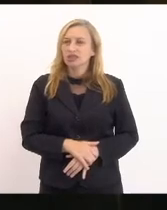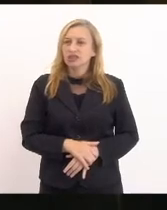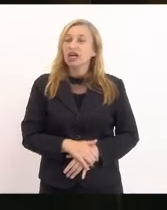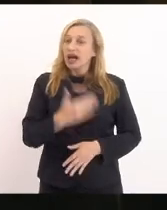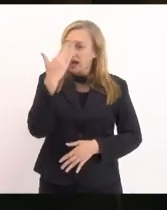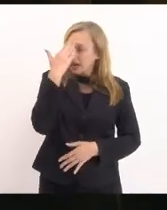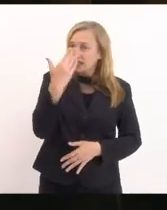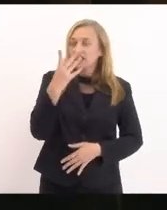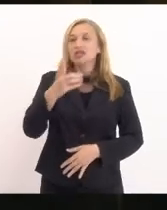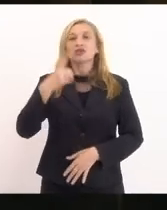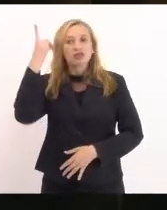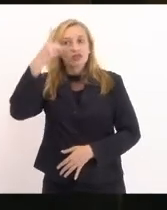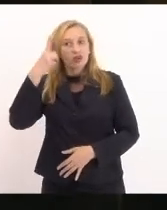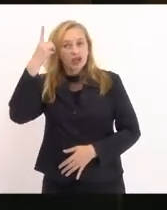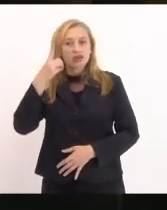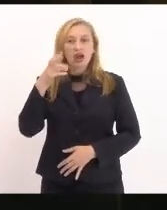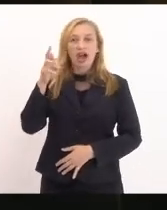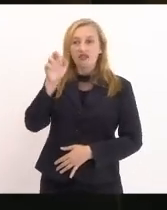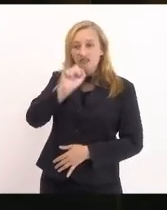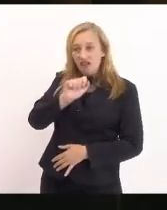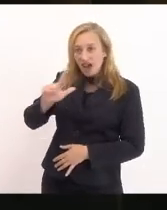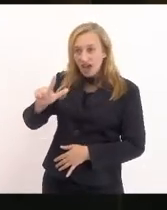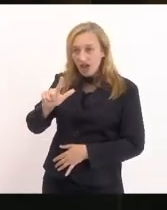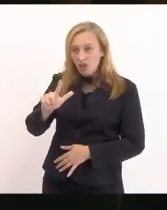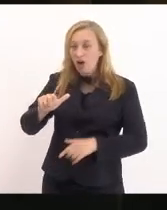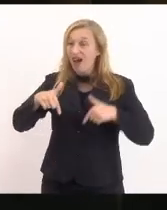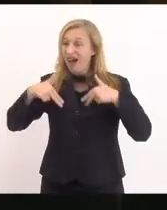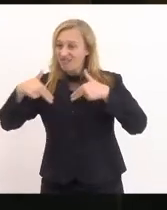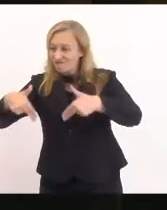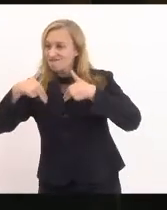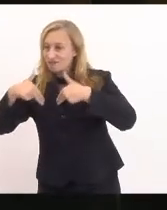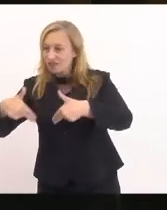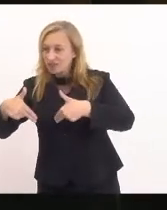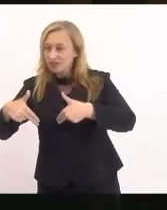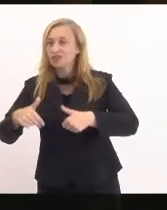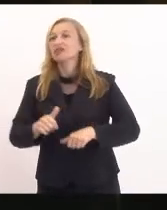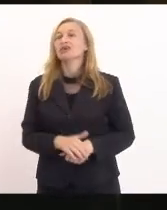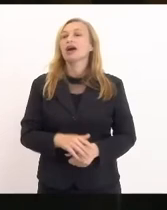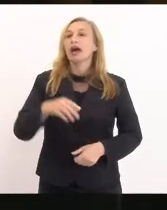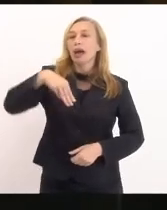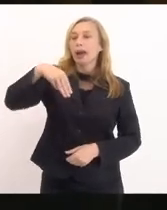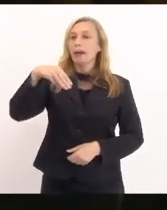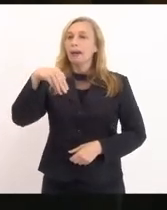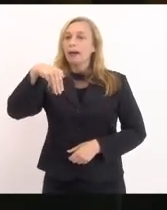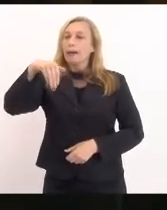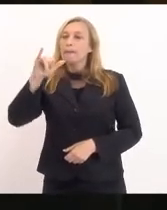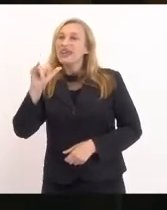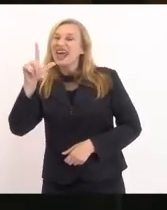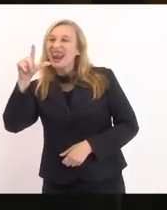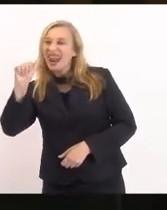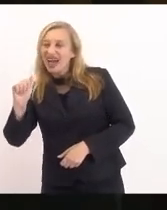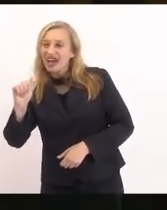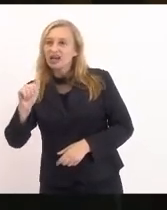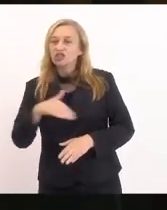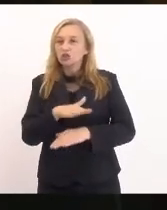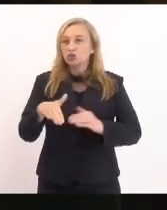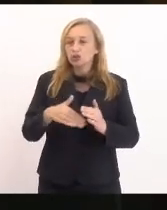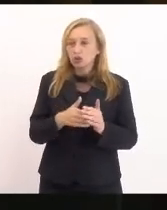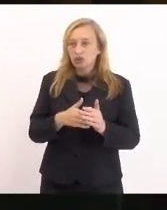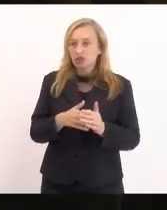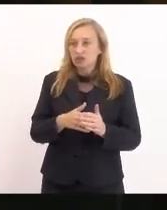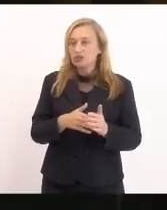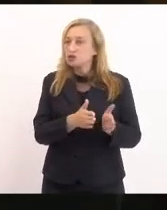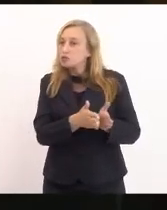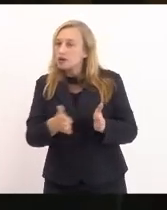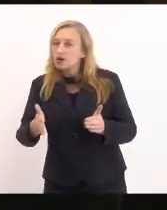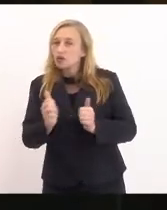Agradeço aqui o advogado Rafael Carvalho, a ativista Mila Neves, que acompanharam todas as etapas de ontem, inclusive jovens